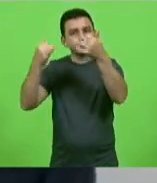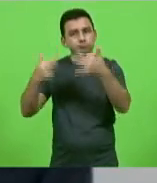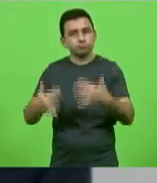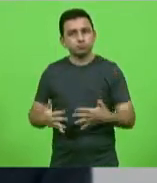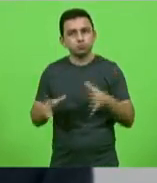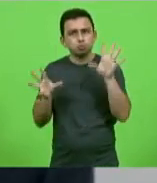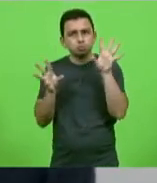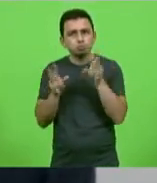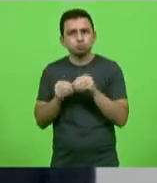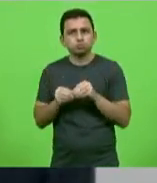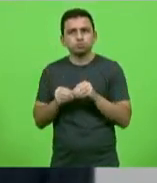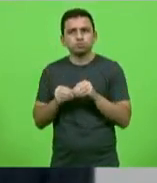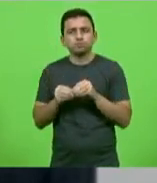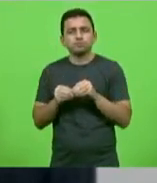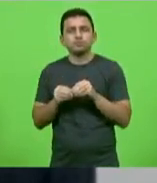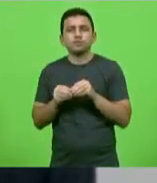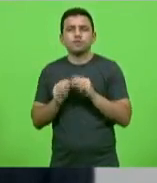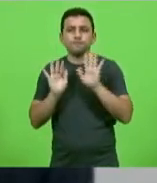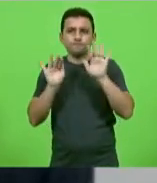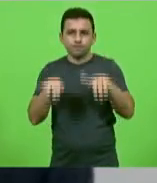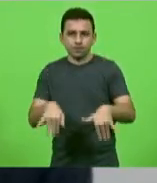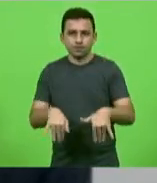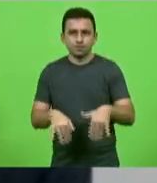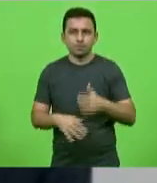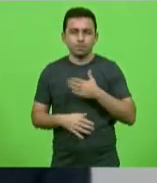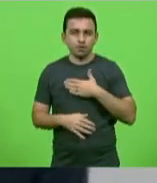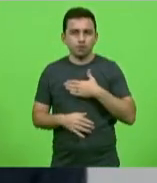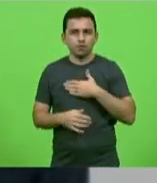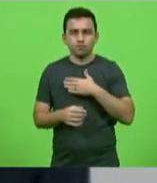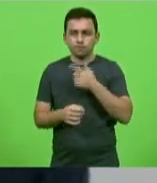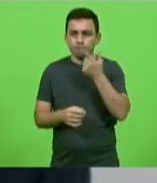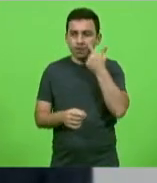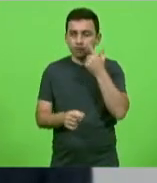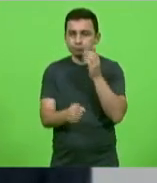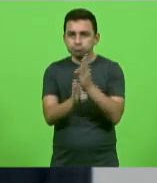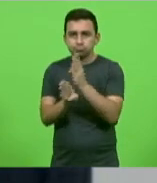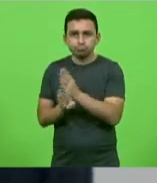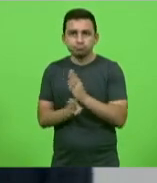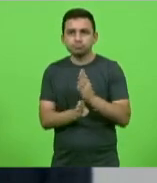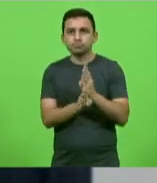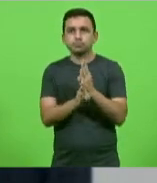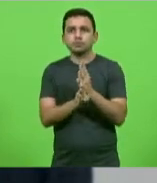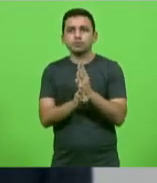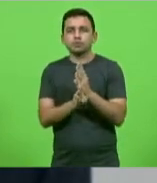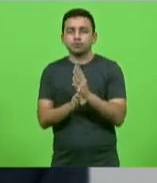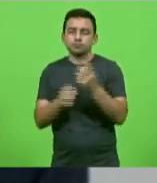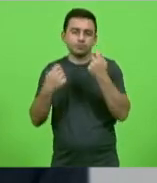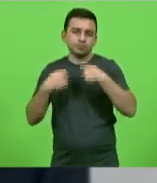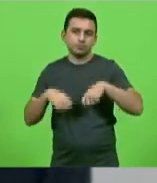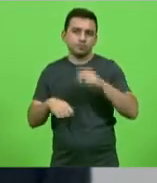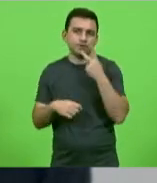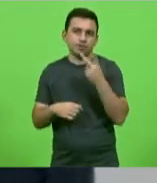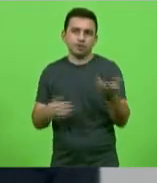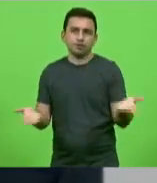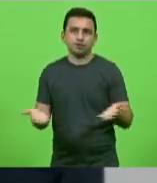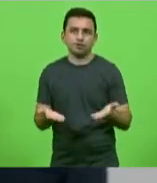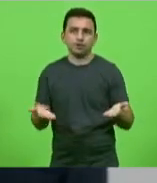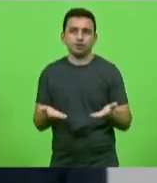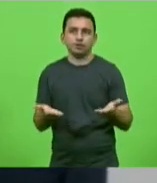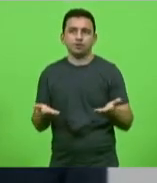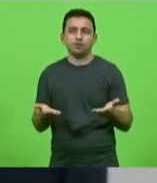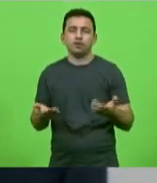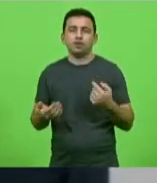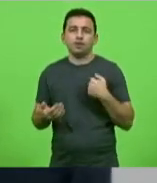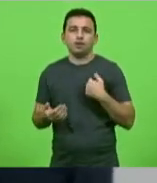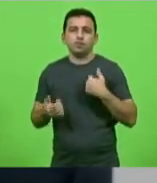que sucintamente, a conclusão que alcancei a respeito dos fatos que nos trazem aqui. Desnecessário dizer, nesse momento, que